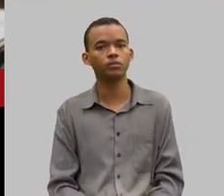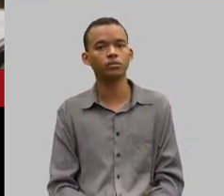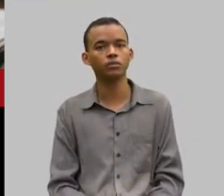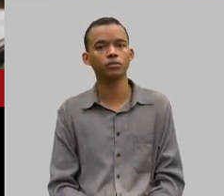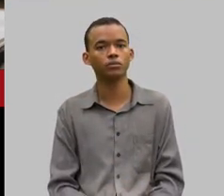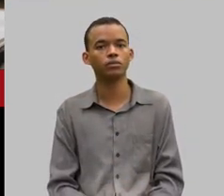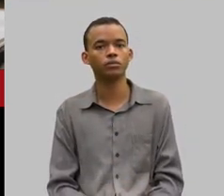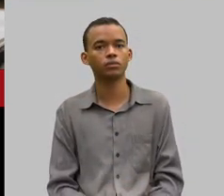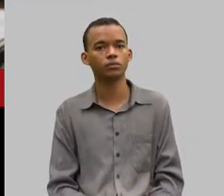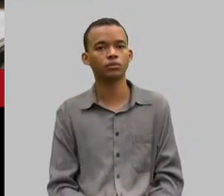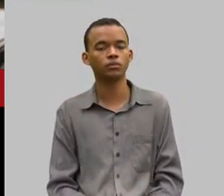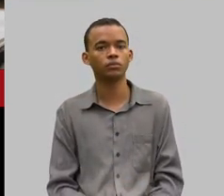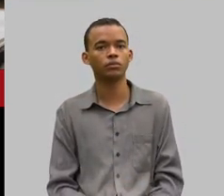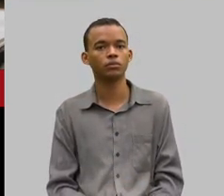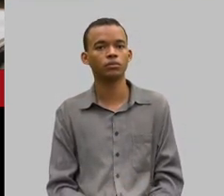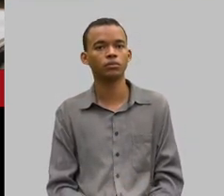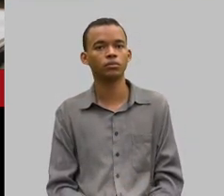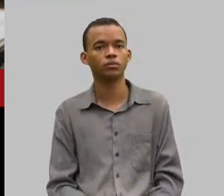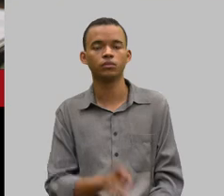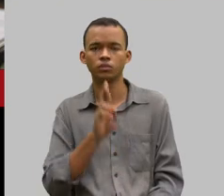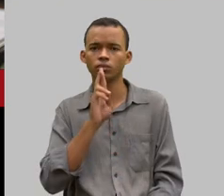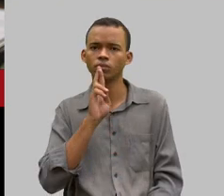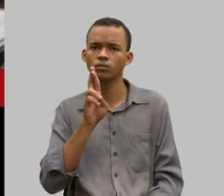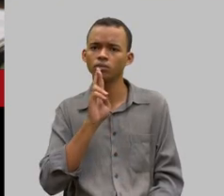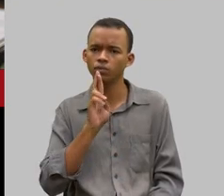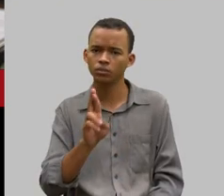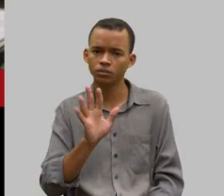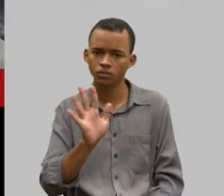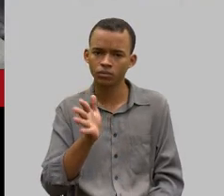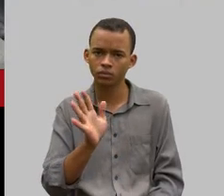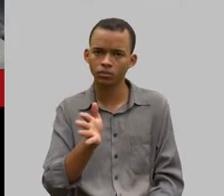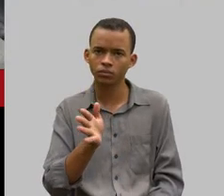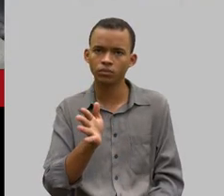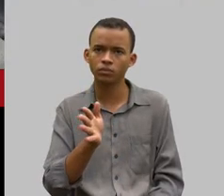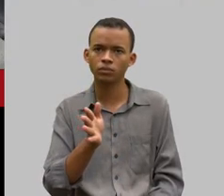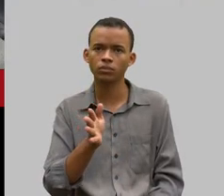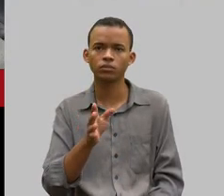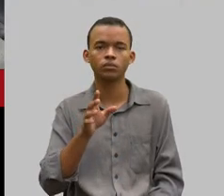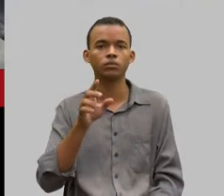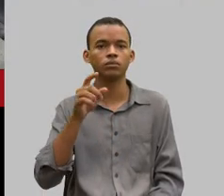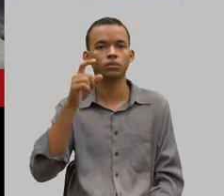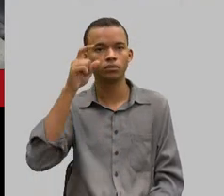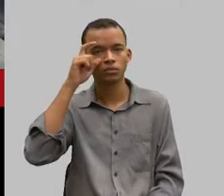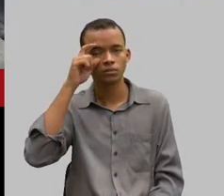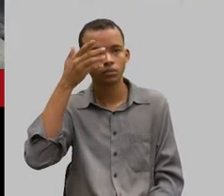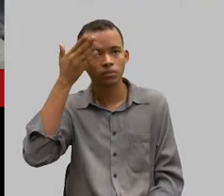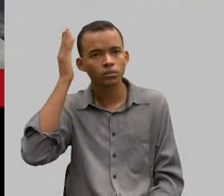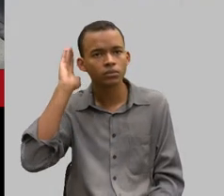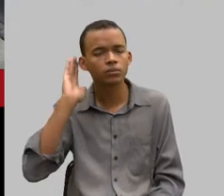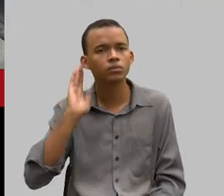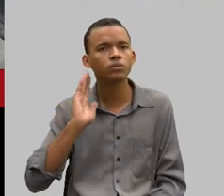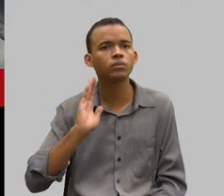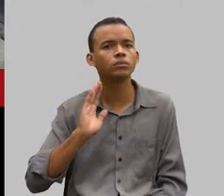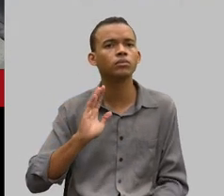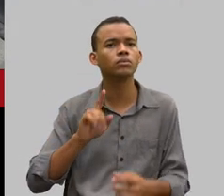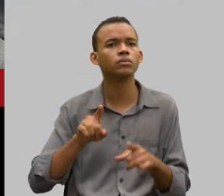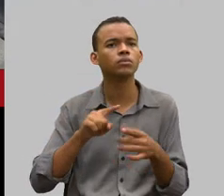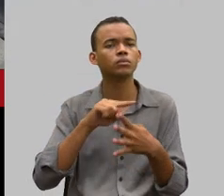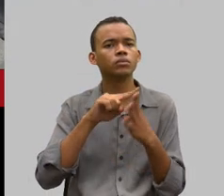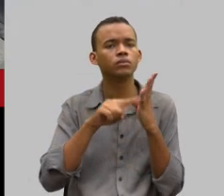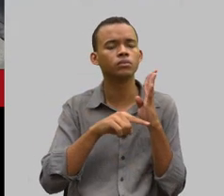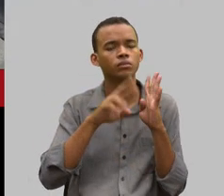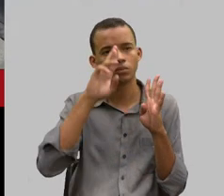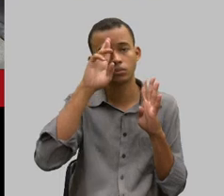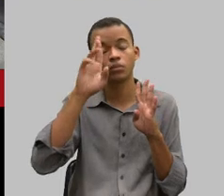hum eu acho que respondi não respondi deputada governo Zema e os quatro os quatro diretores foram isso com relação ao